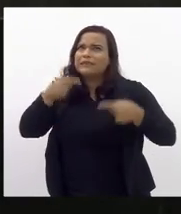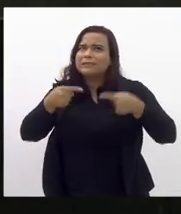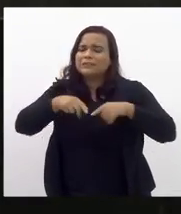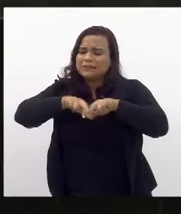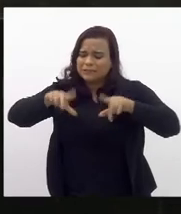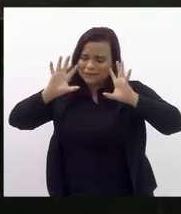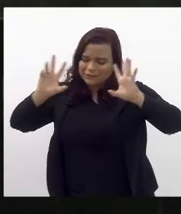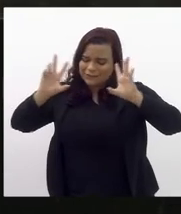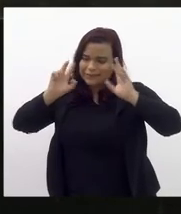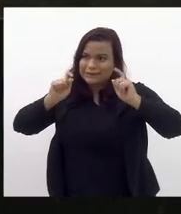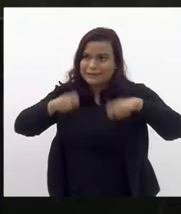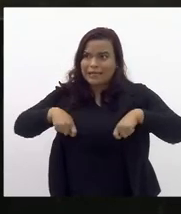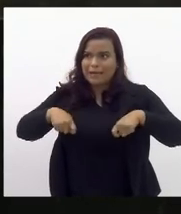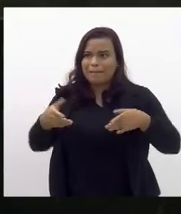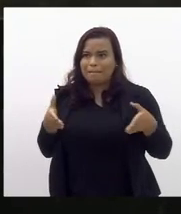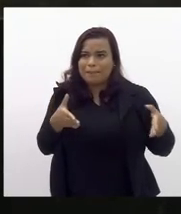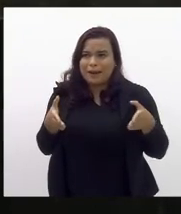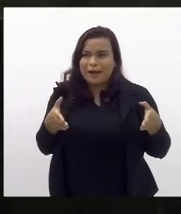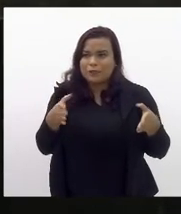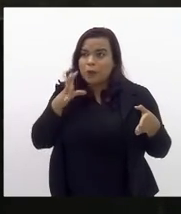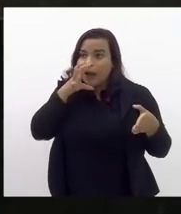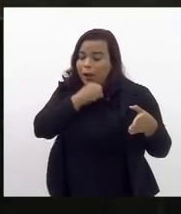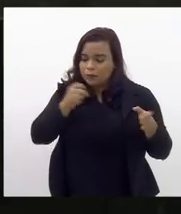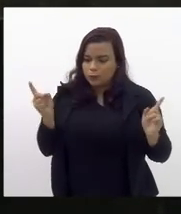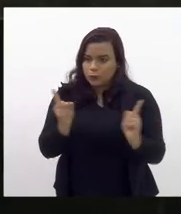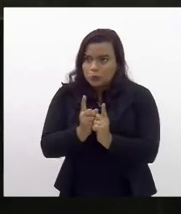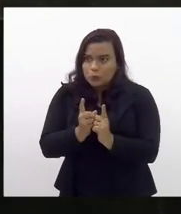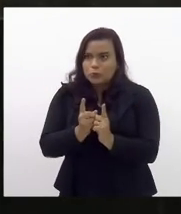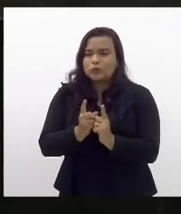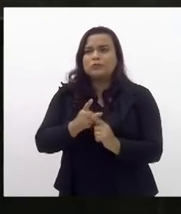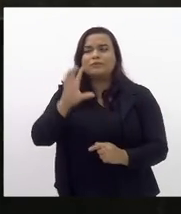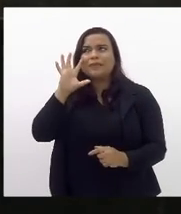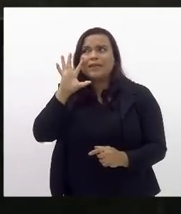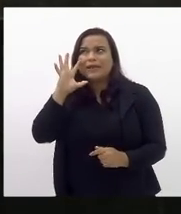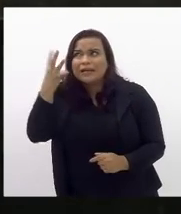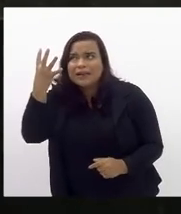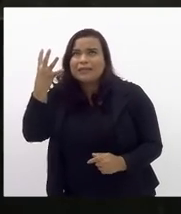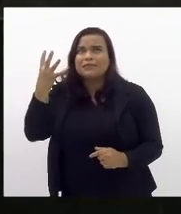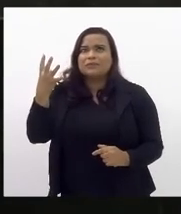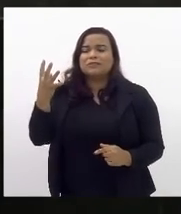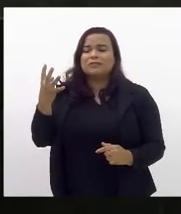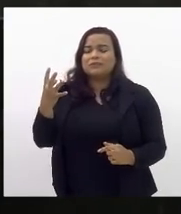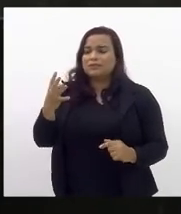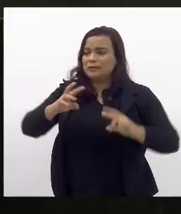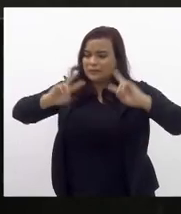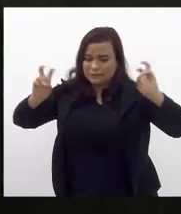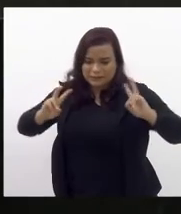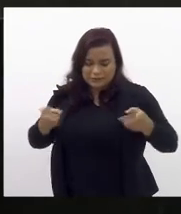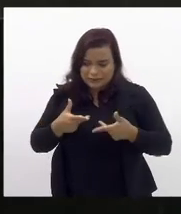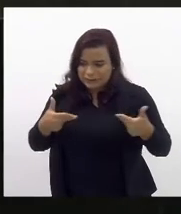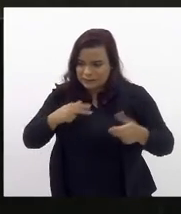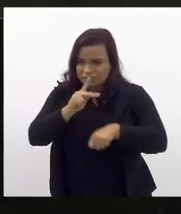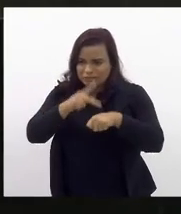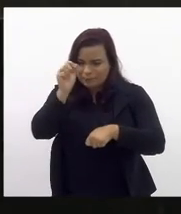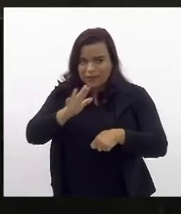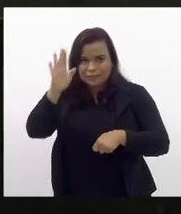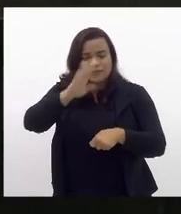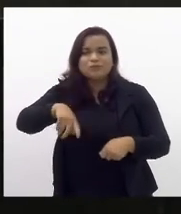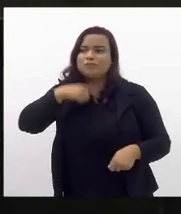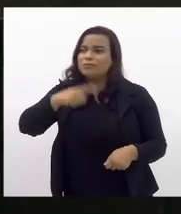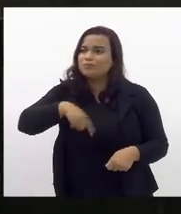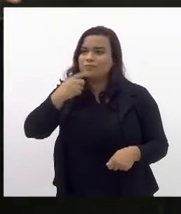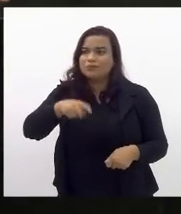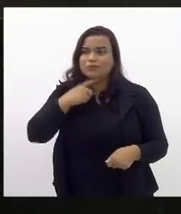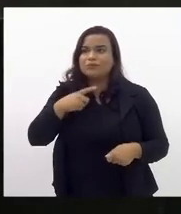no médio prazo, como a gente solucionar as grandes questões desse país, que, evidentemente, passa